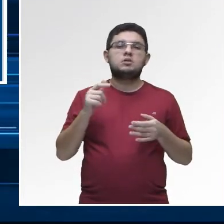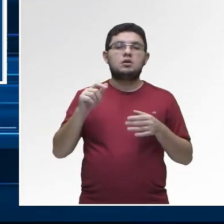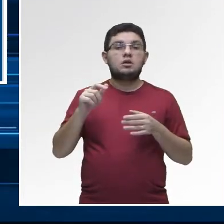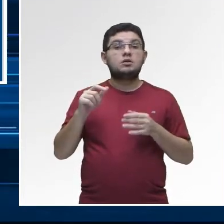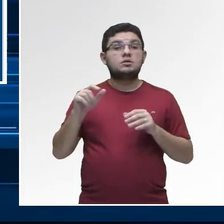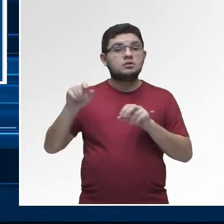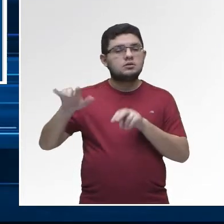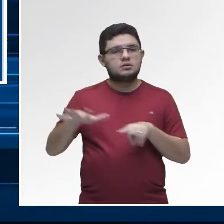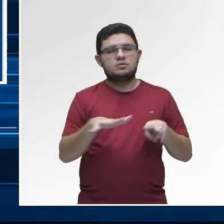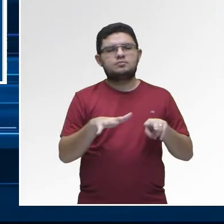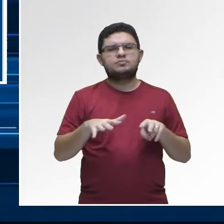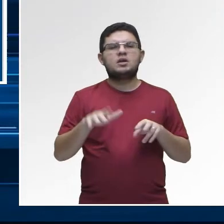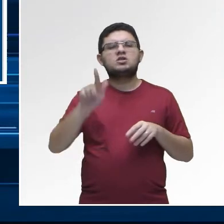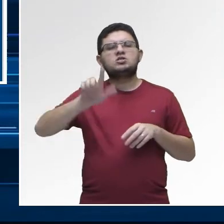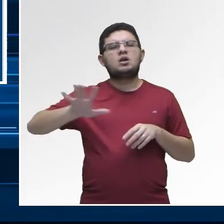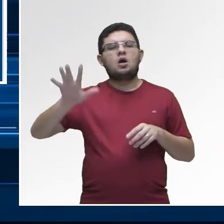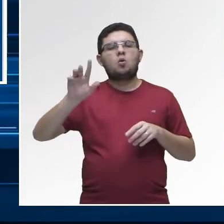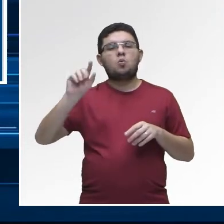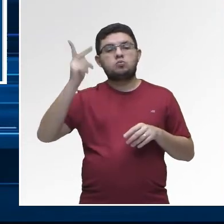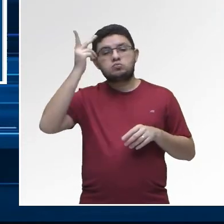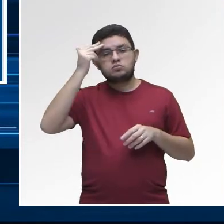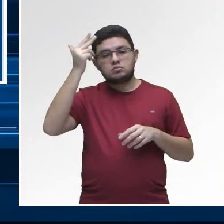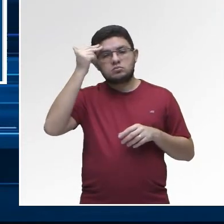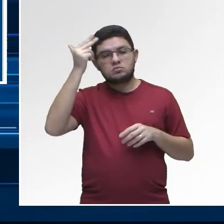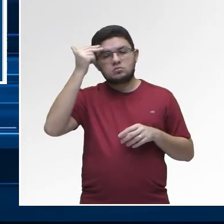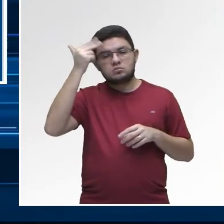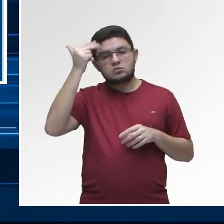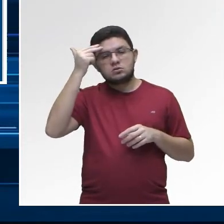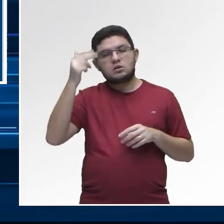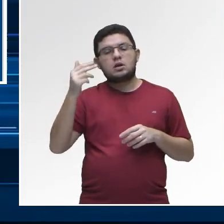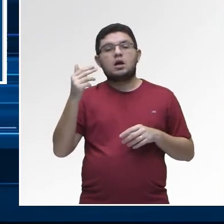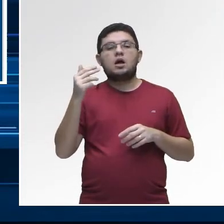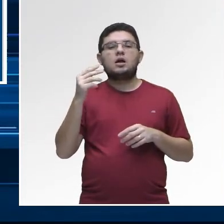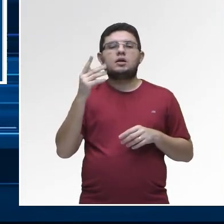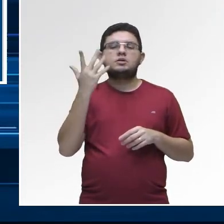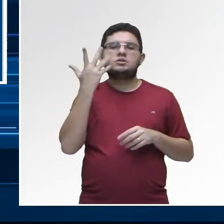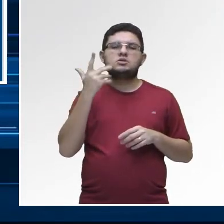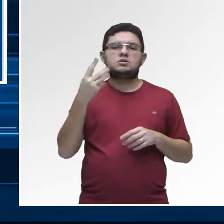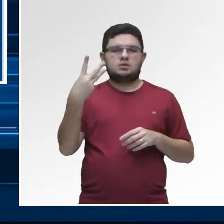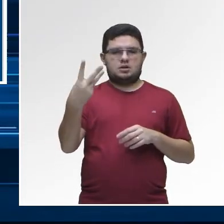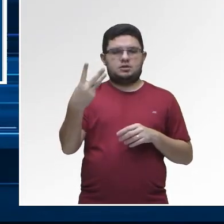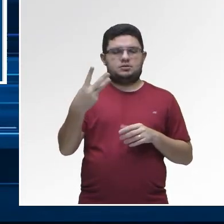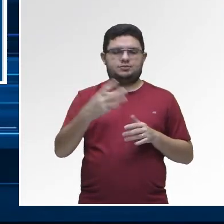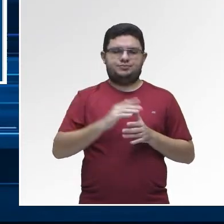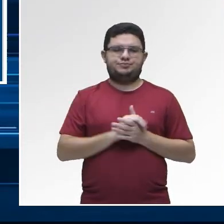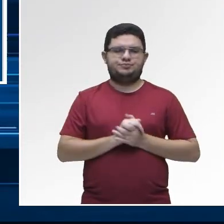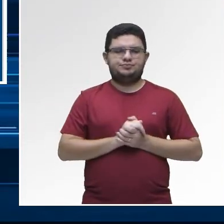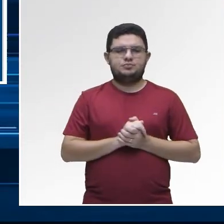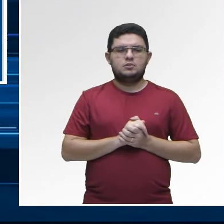geralmente 3 dias. Então, veja, vocês viram lá como estava organizado e dividido